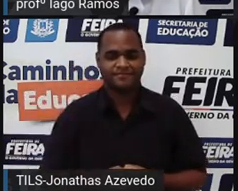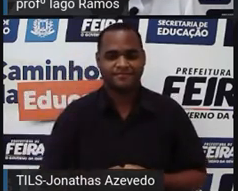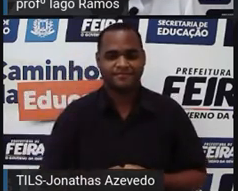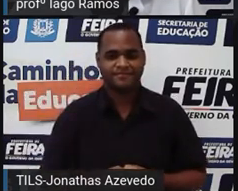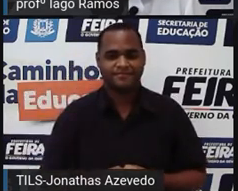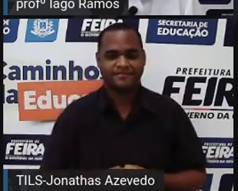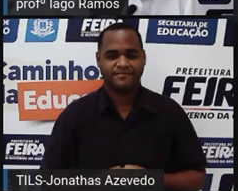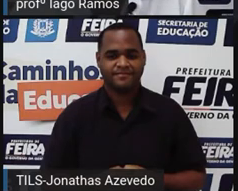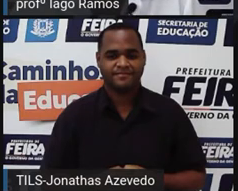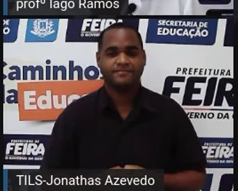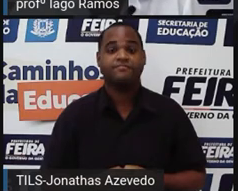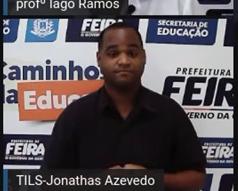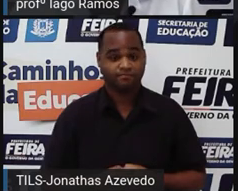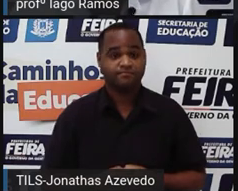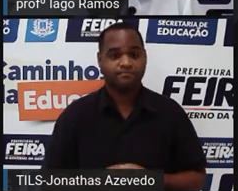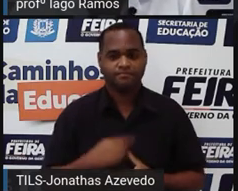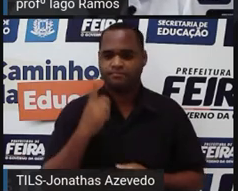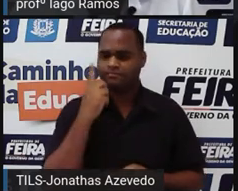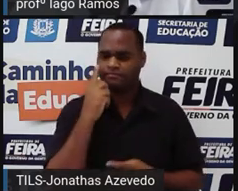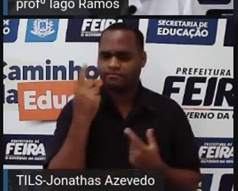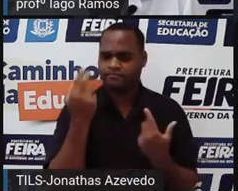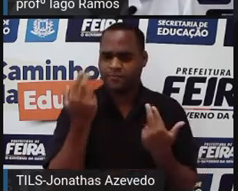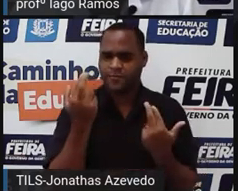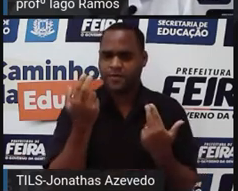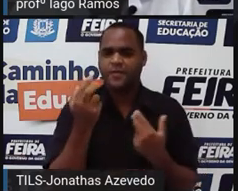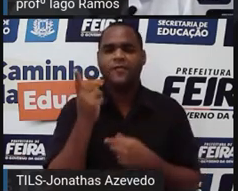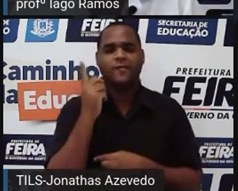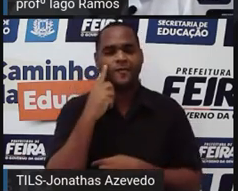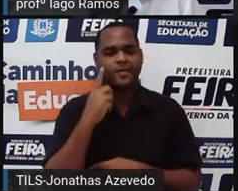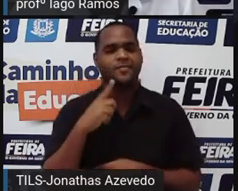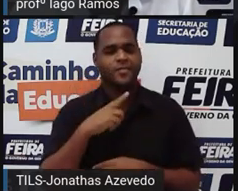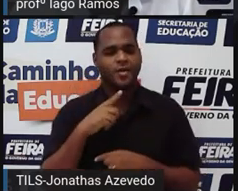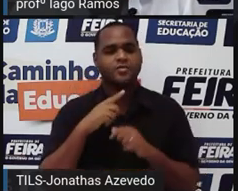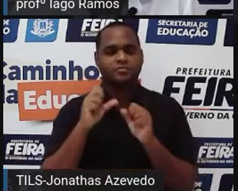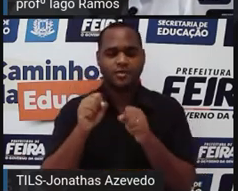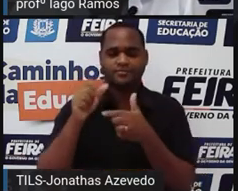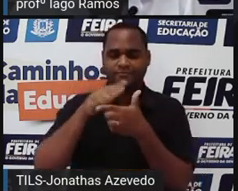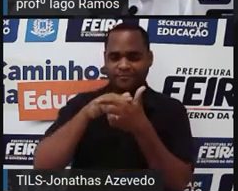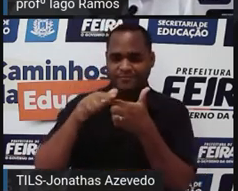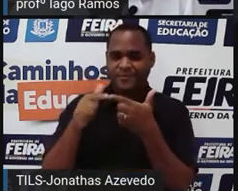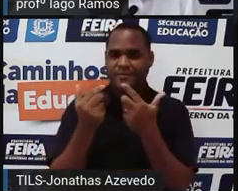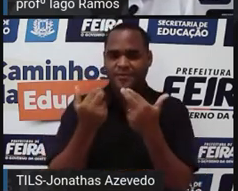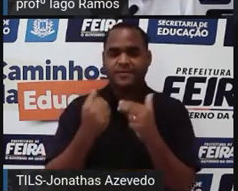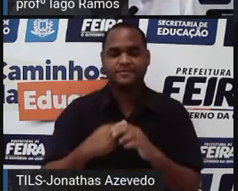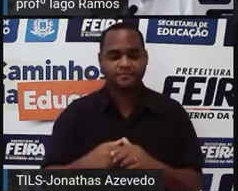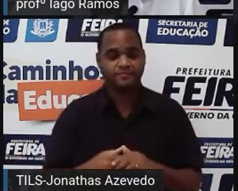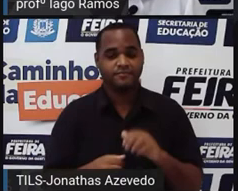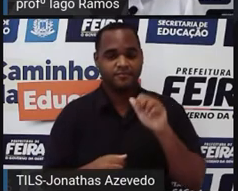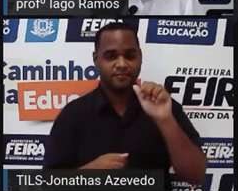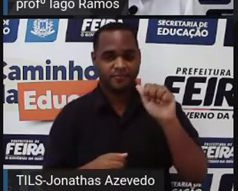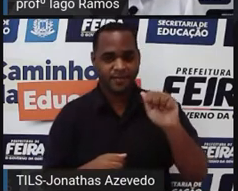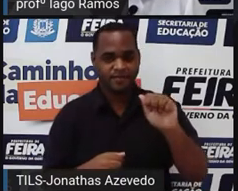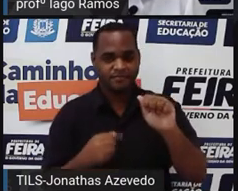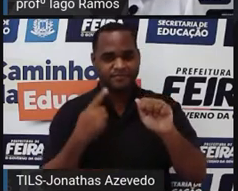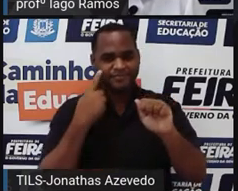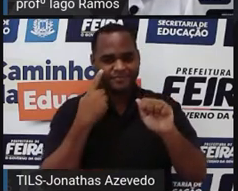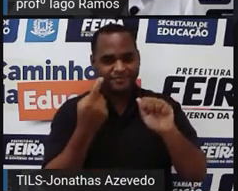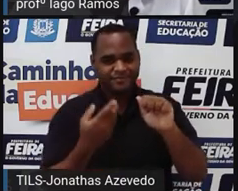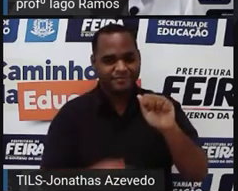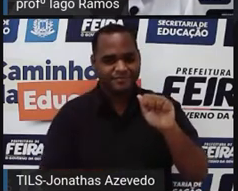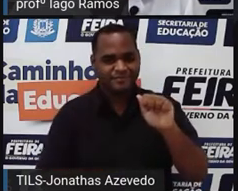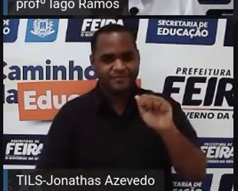bases. A mesma coisa se você tiver uma divisão. Olha só, aqui uma potência de base